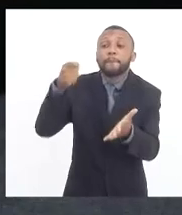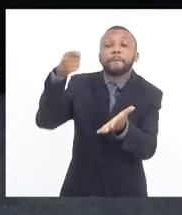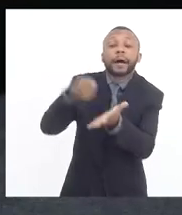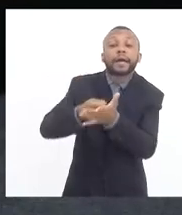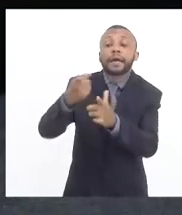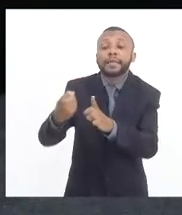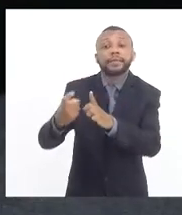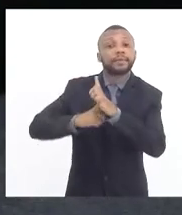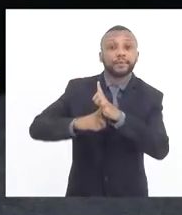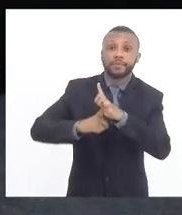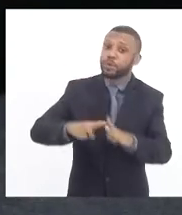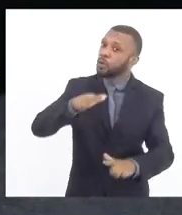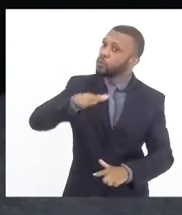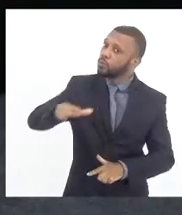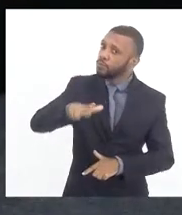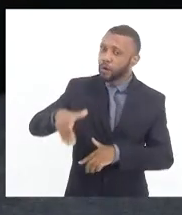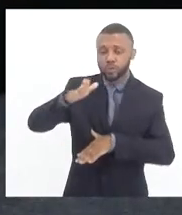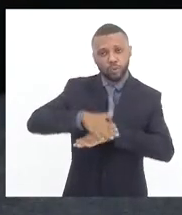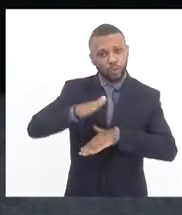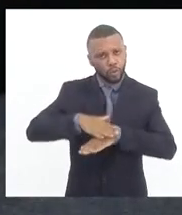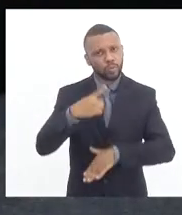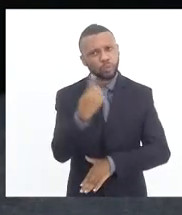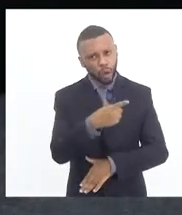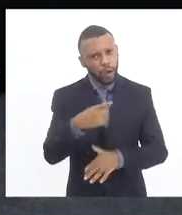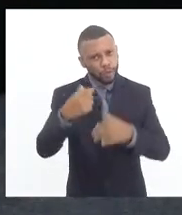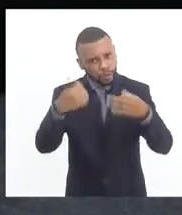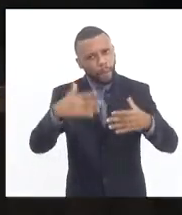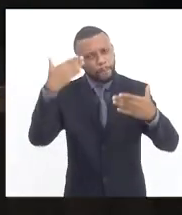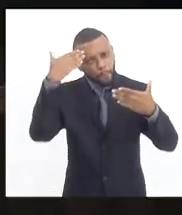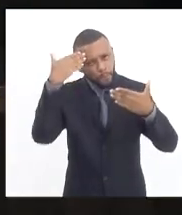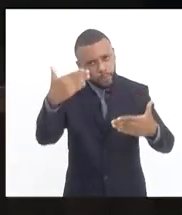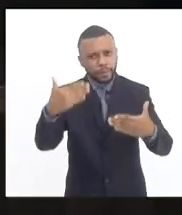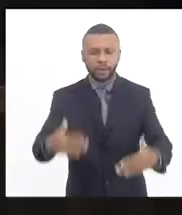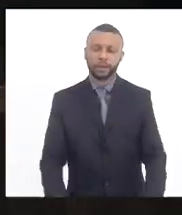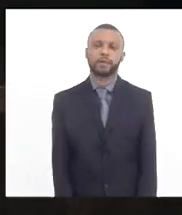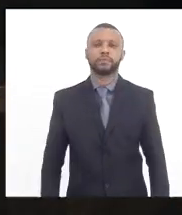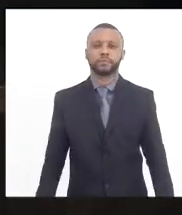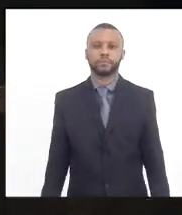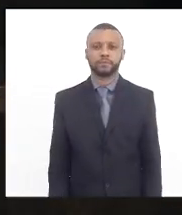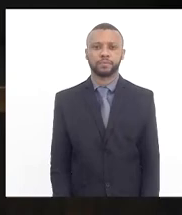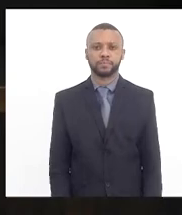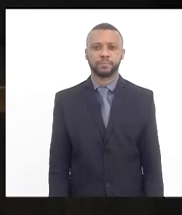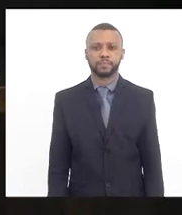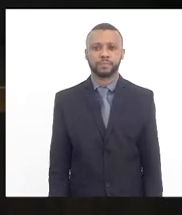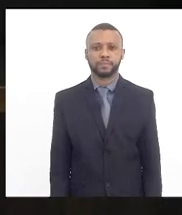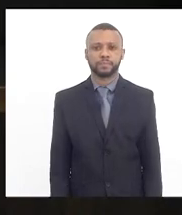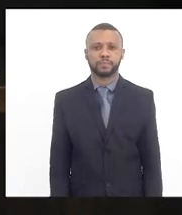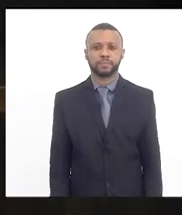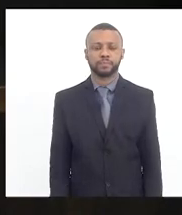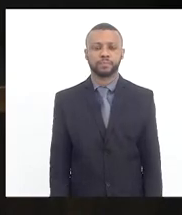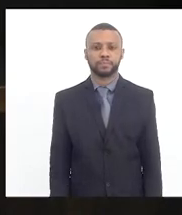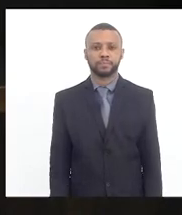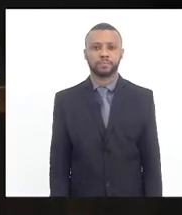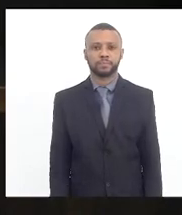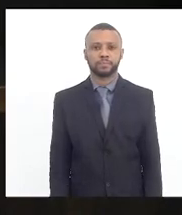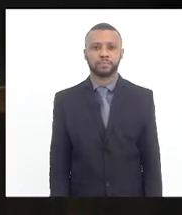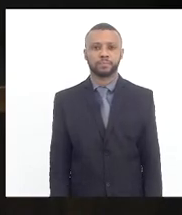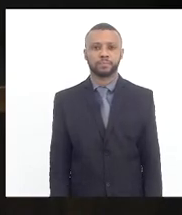essa conta que não fomos nós que fizemos tá muito obrigada a todo e obrigado sargento